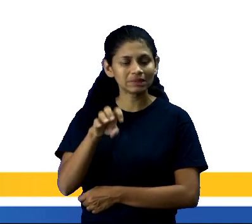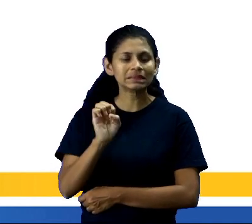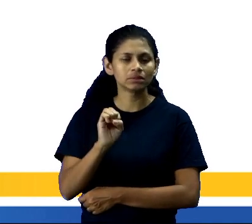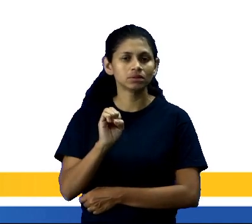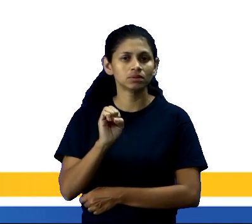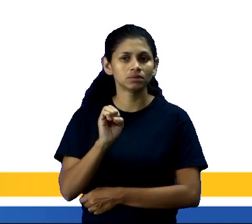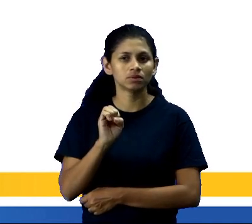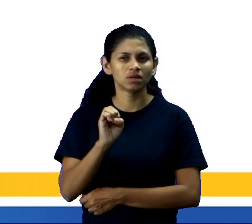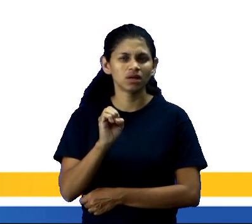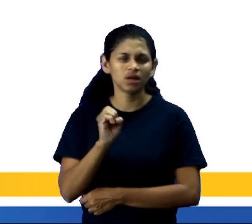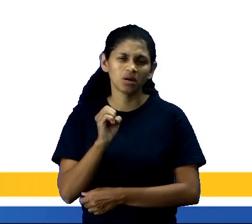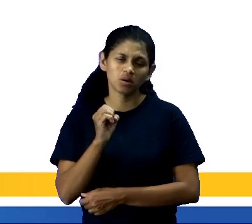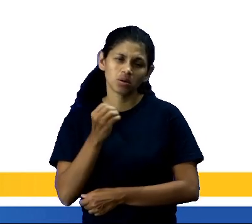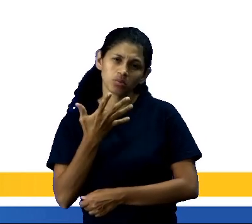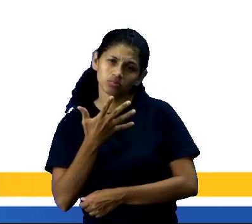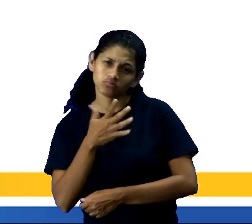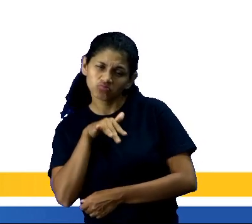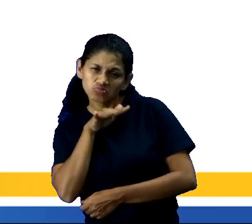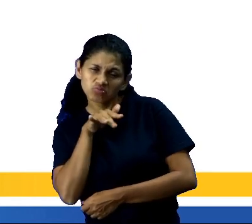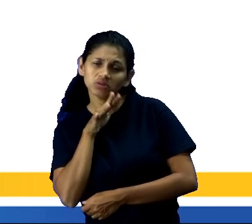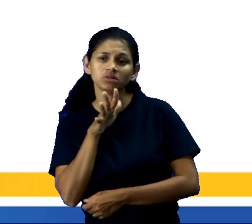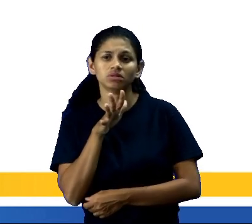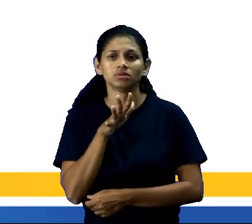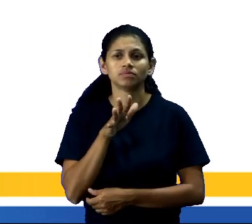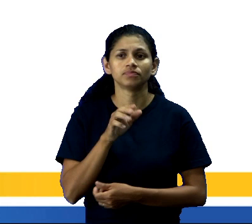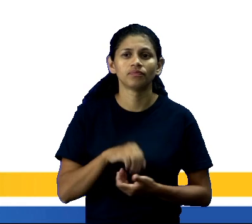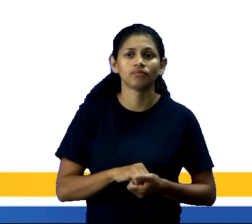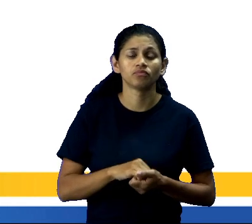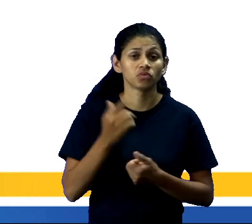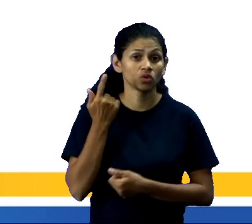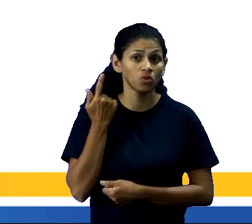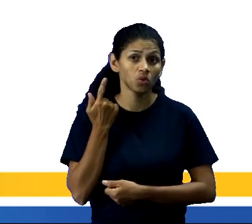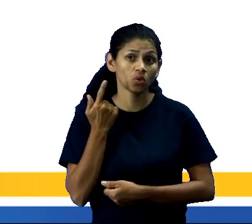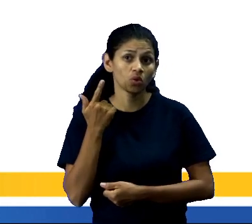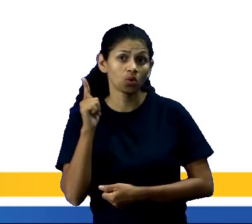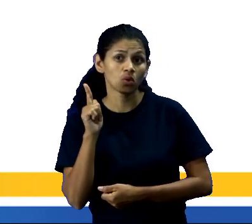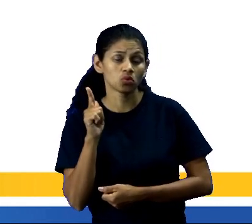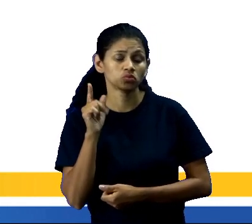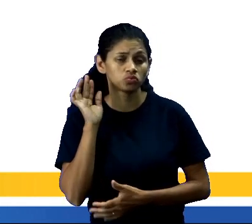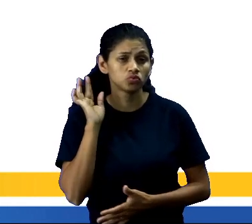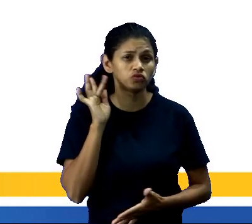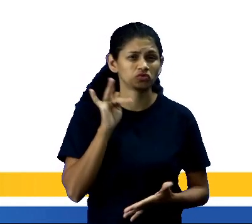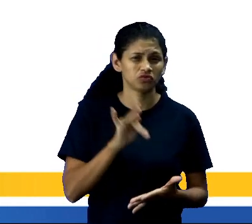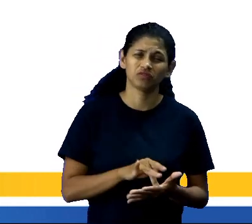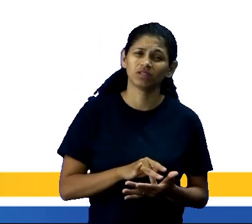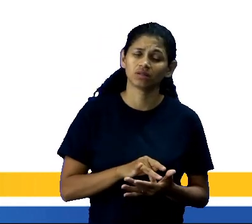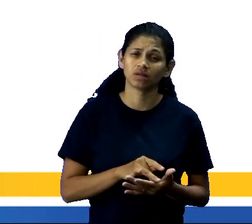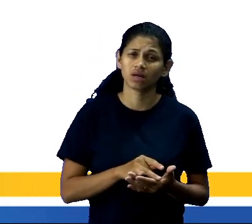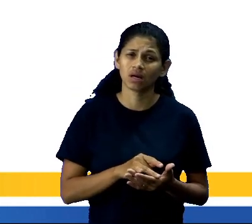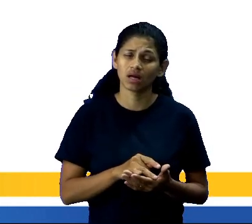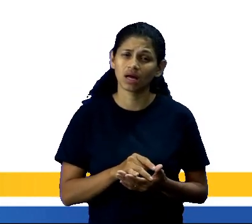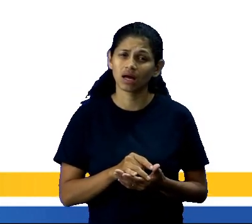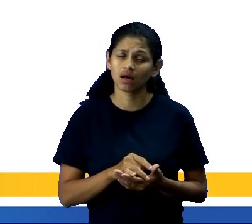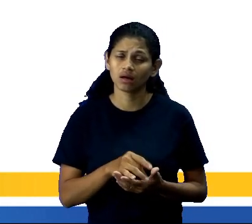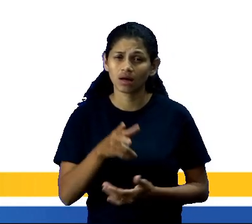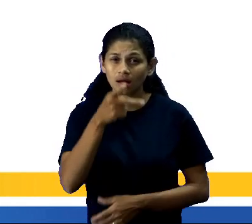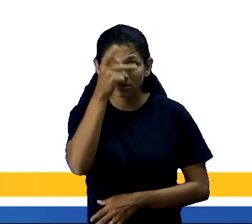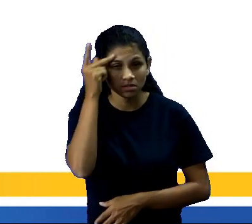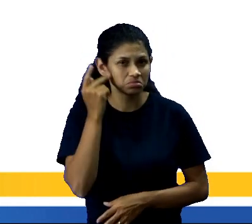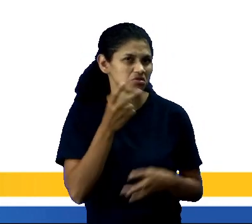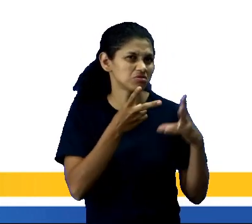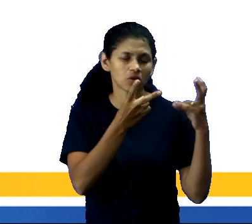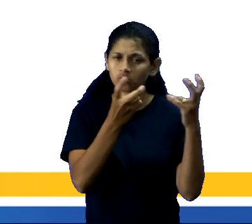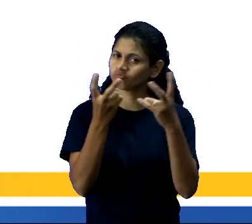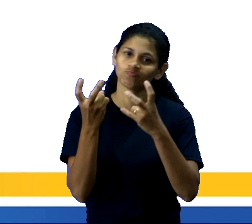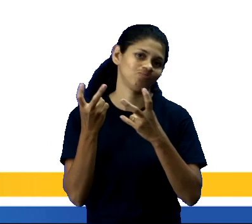ter medo de ler. Claro que existem alguns fatos que algumas pessoas não percebem, como, por exemplo, a ausência